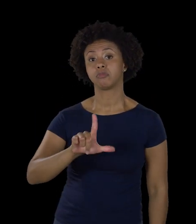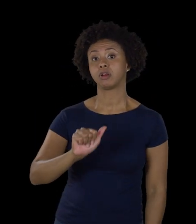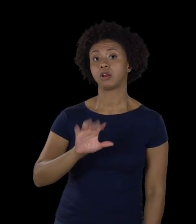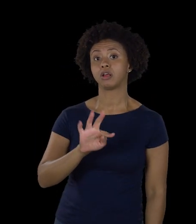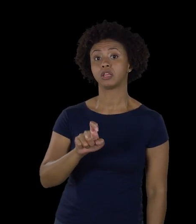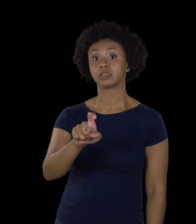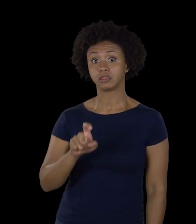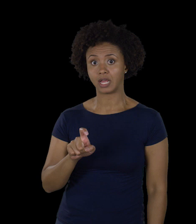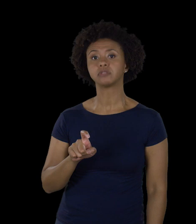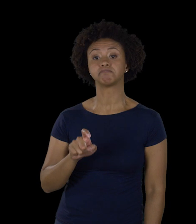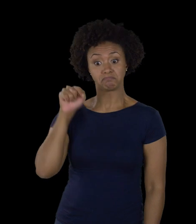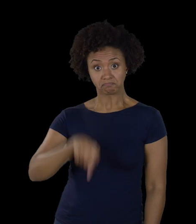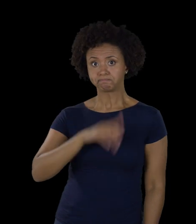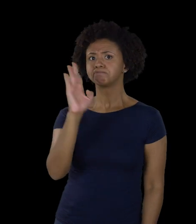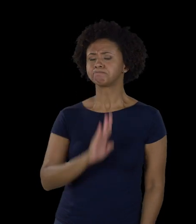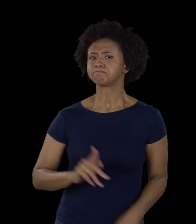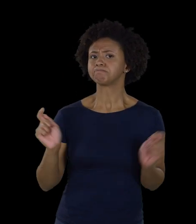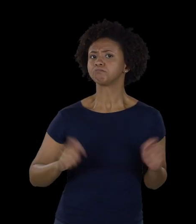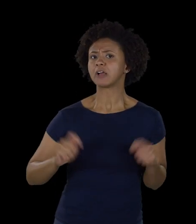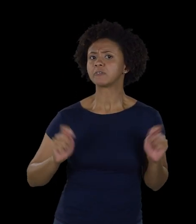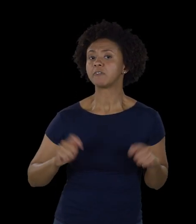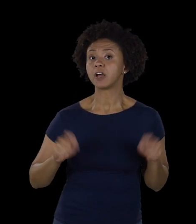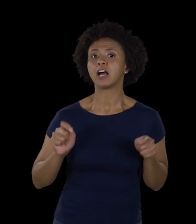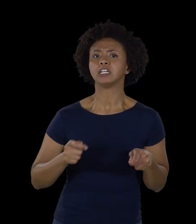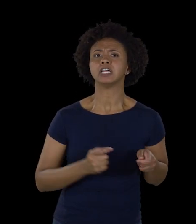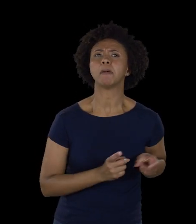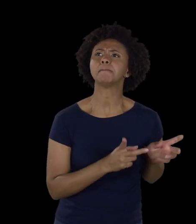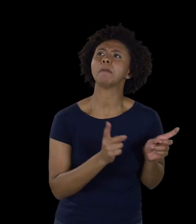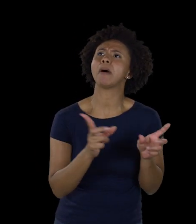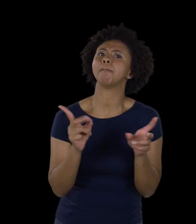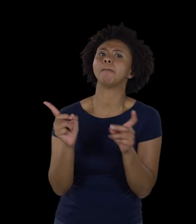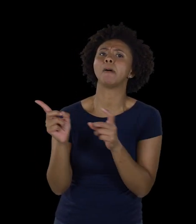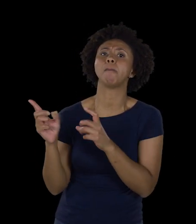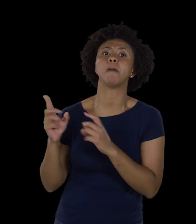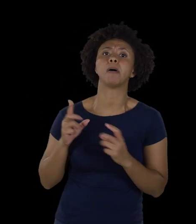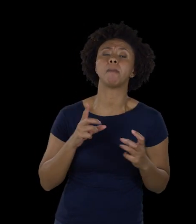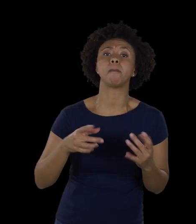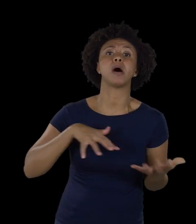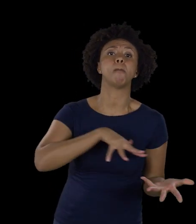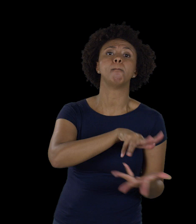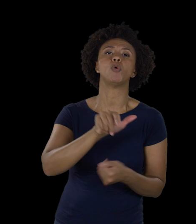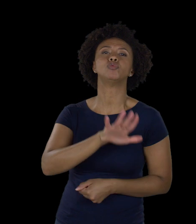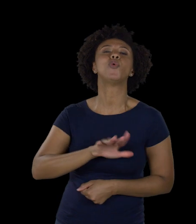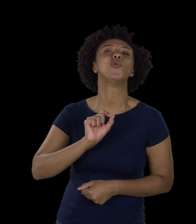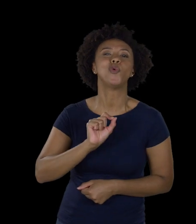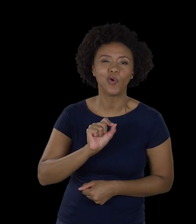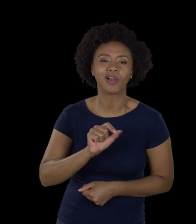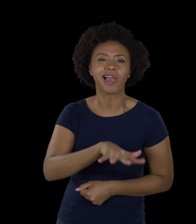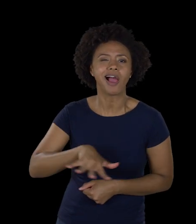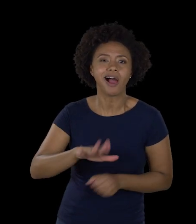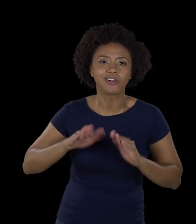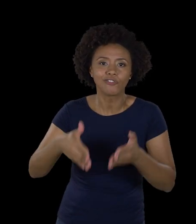produto exportado do Brasil em termos de volume. O Brasil tinha condições, com essa exploração, de atender à indústria mundial de